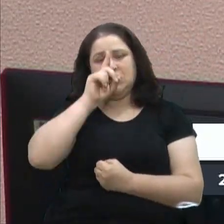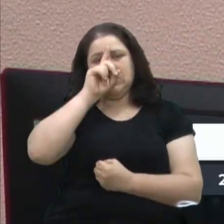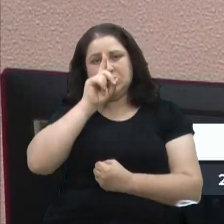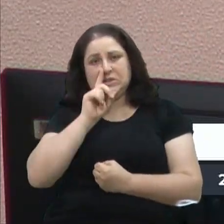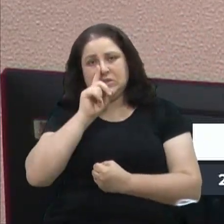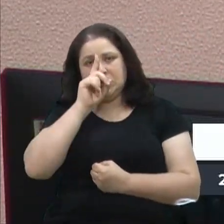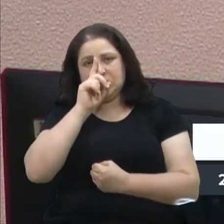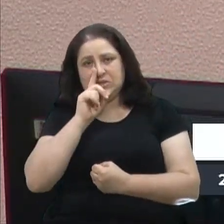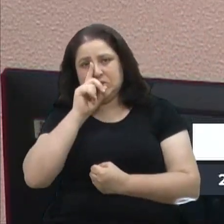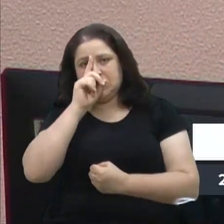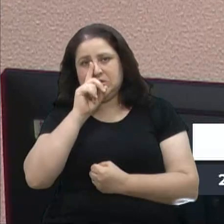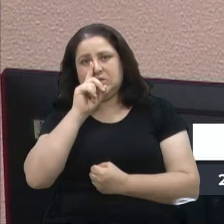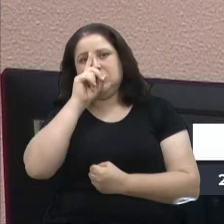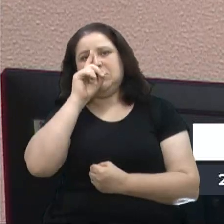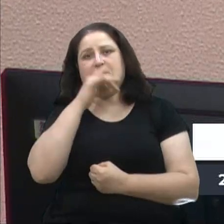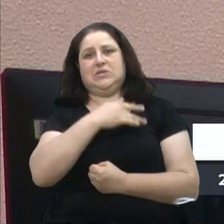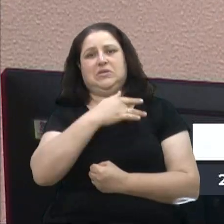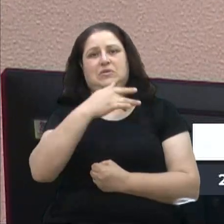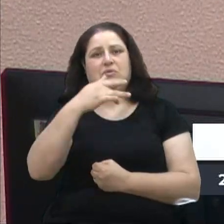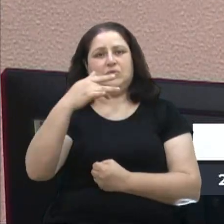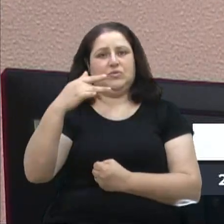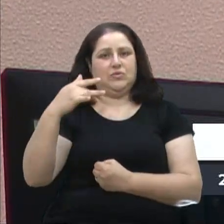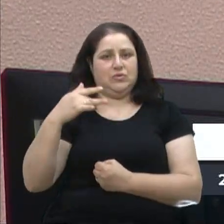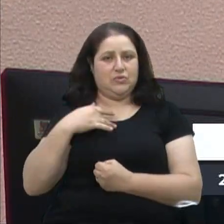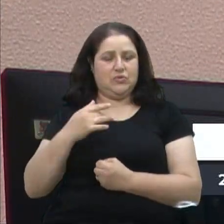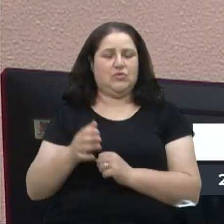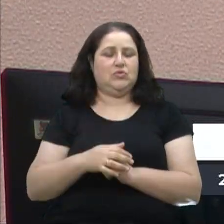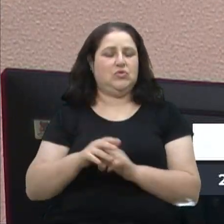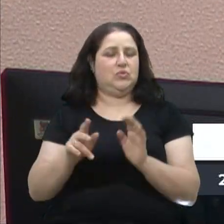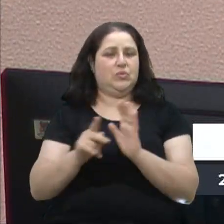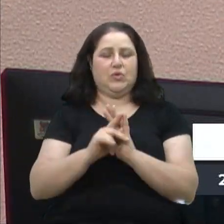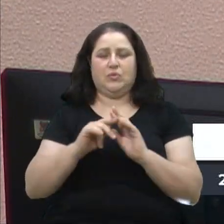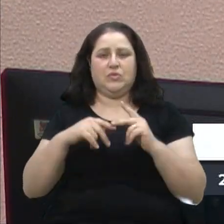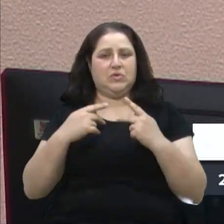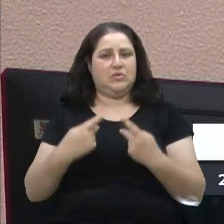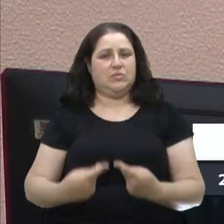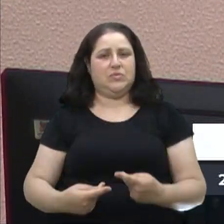e nocivo à saúde da humanidade.